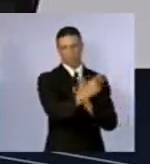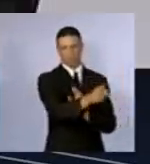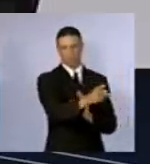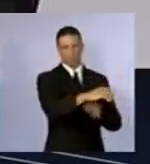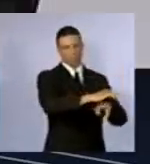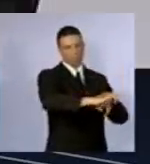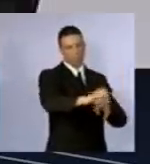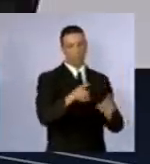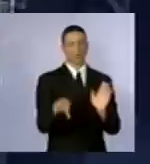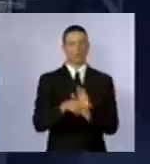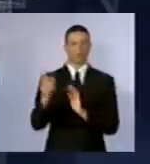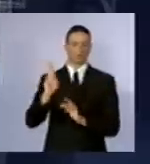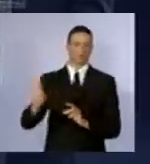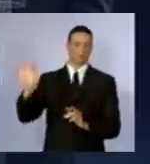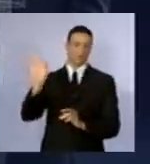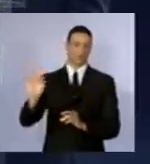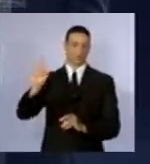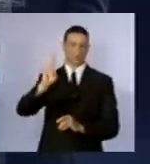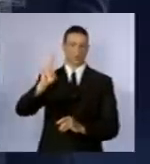da